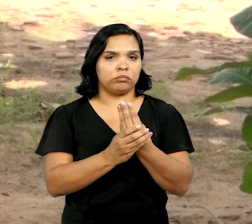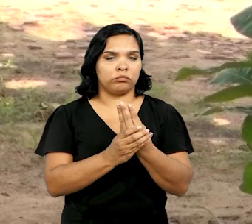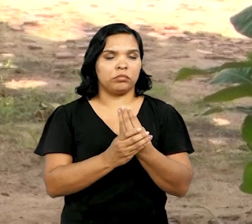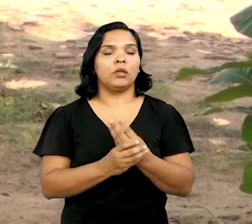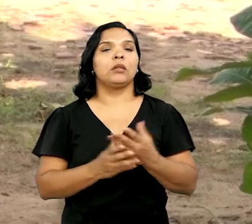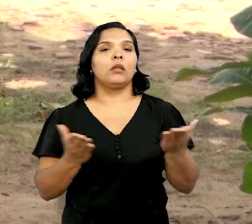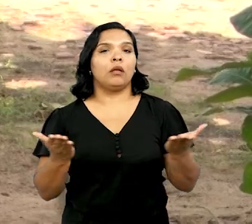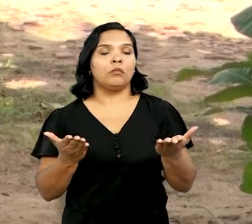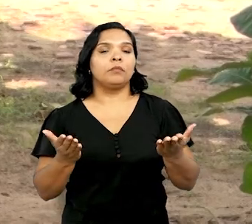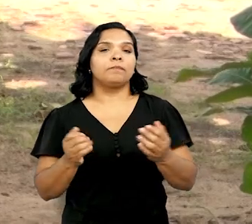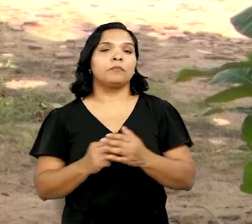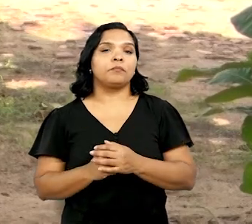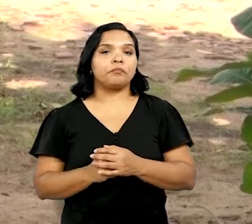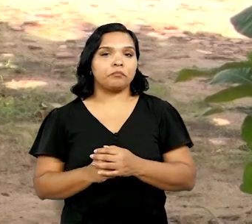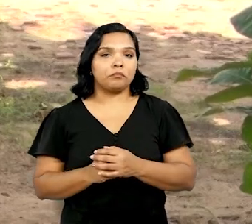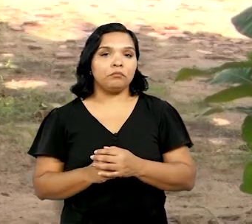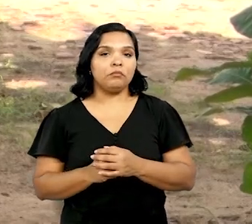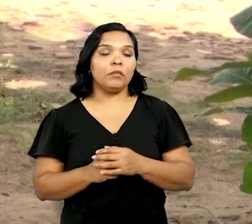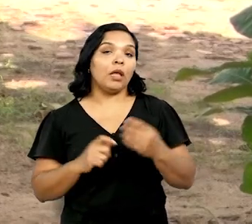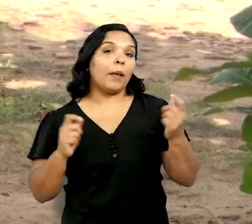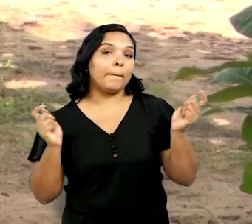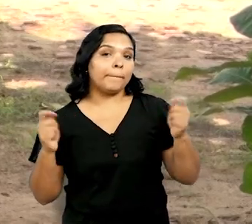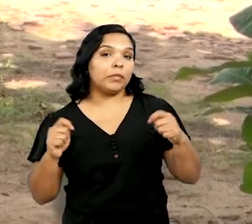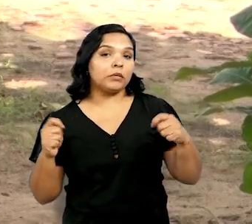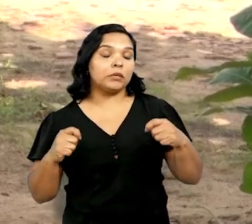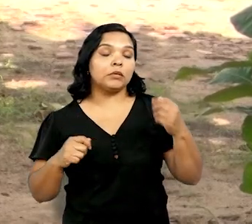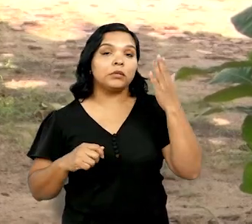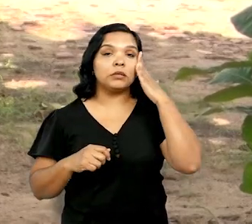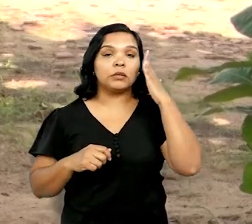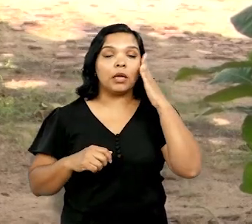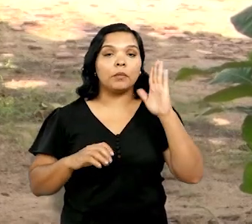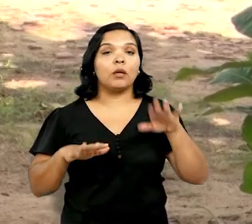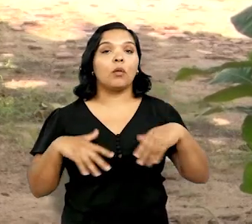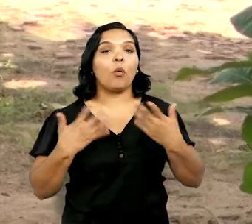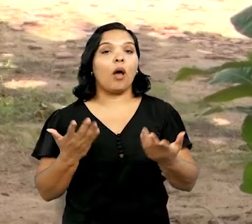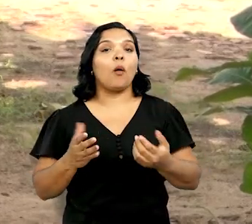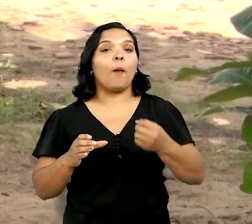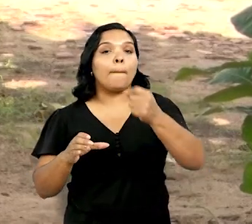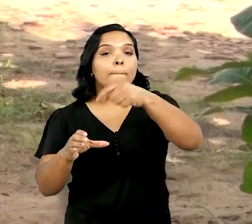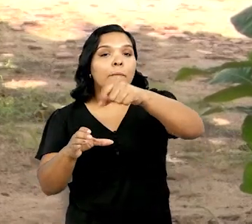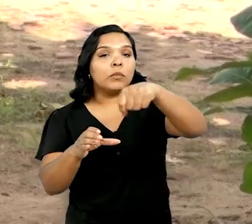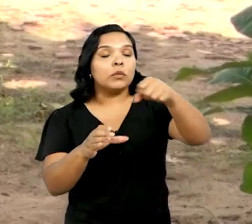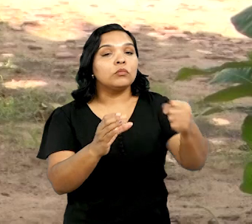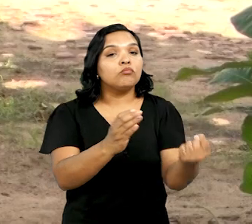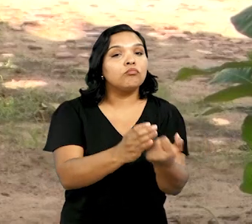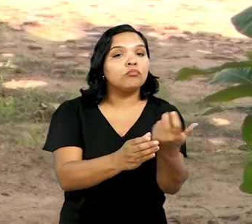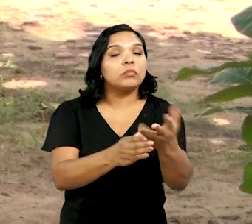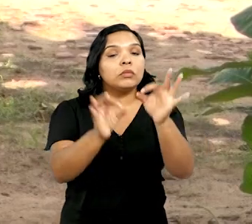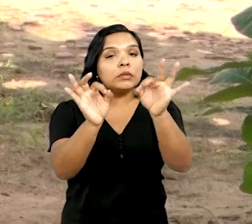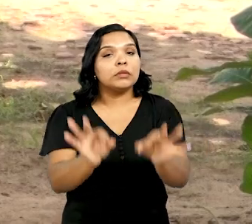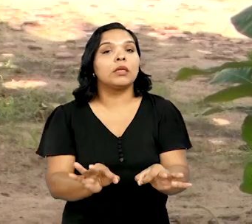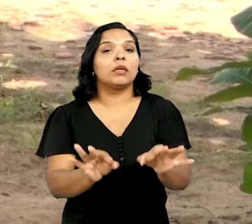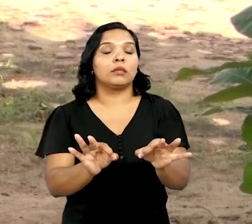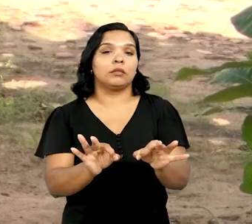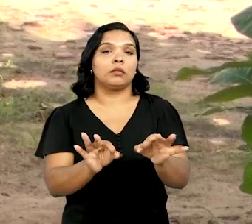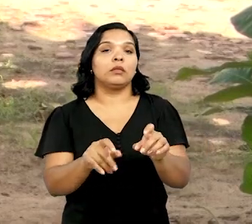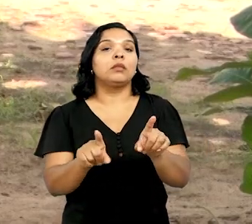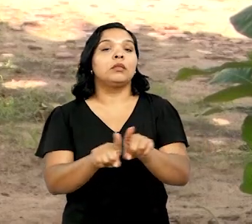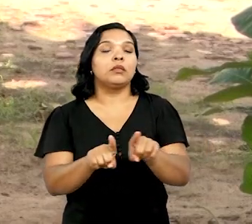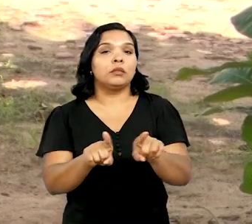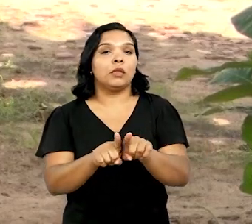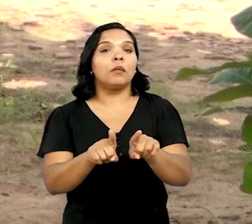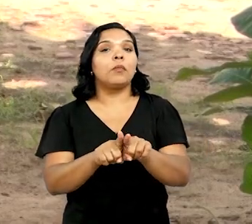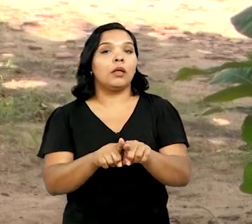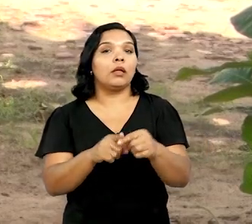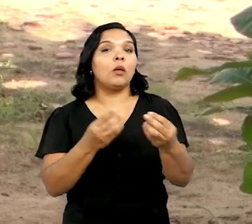da Bahia. Nesta modalidade, é preciso considerar não apenas a produção nas condições ideais do laboratório,